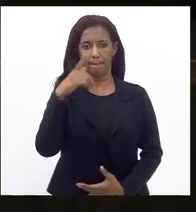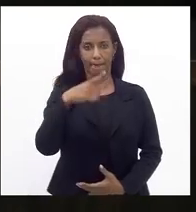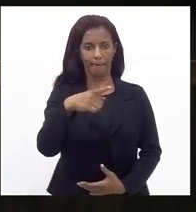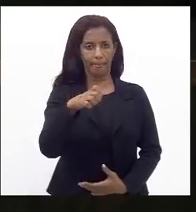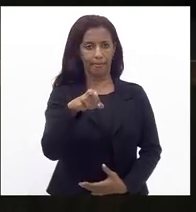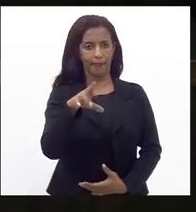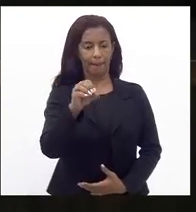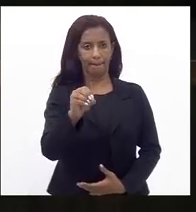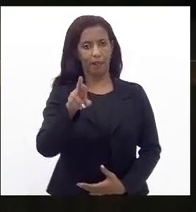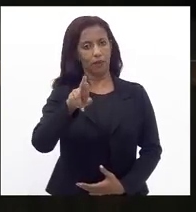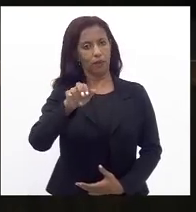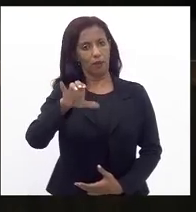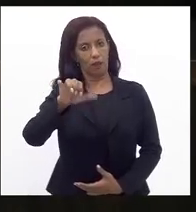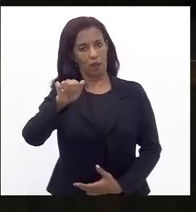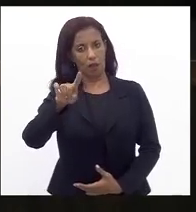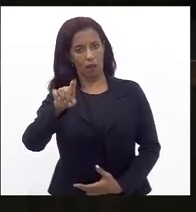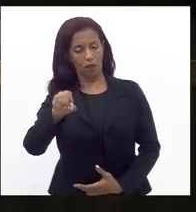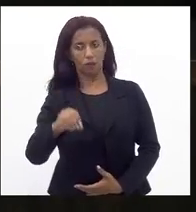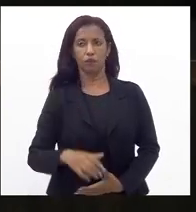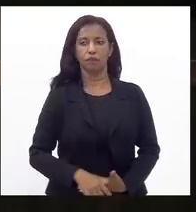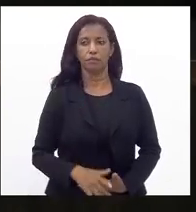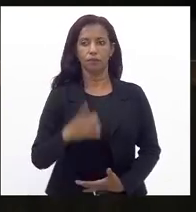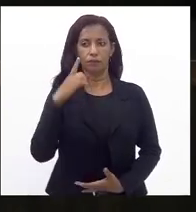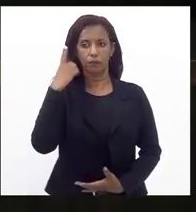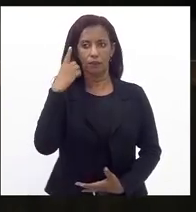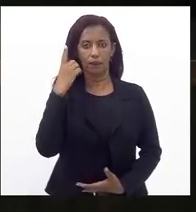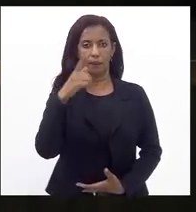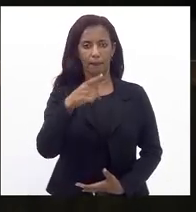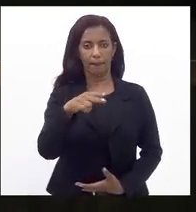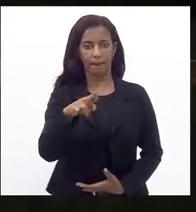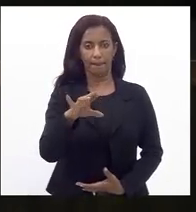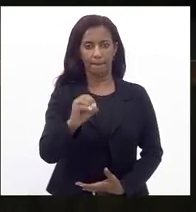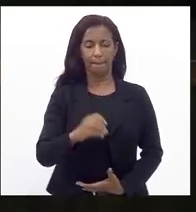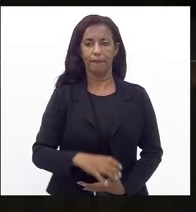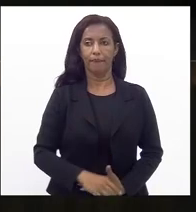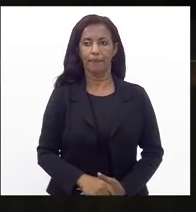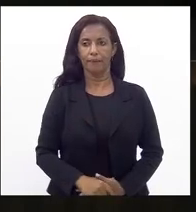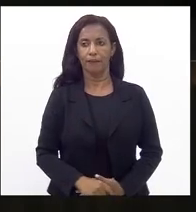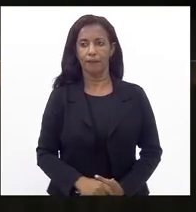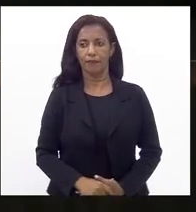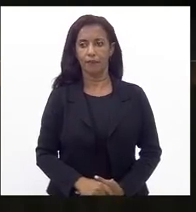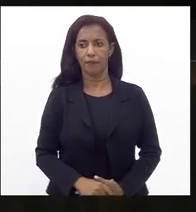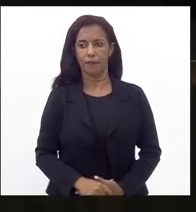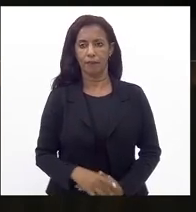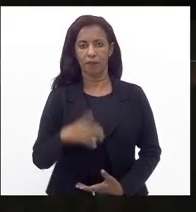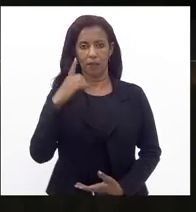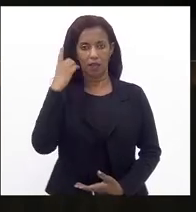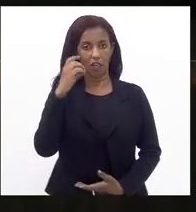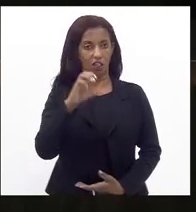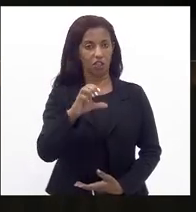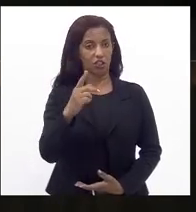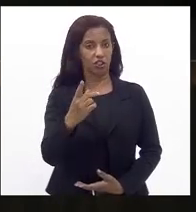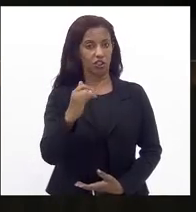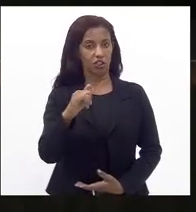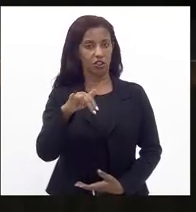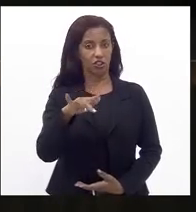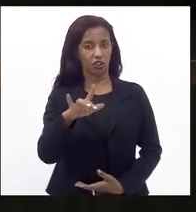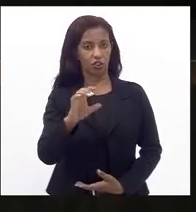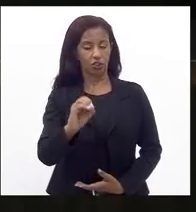Pedro Ricardo o deputado Pedro Ricardo Deputado Chiquinho da